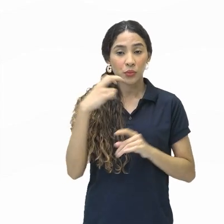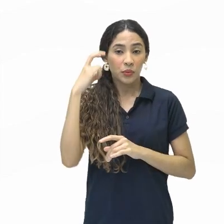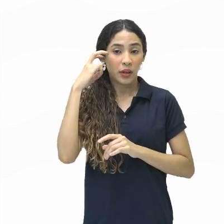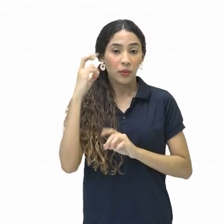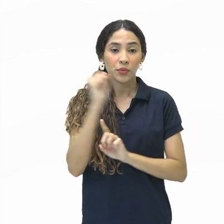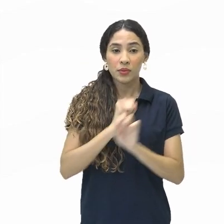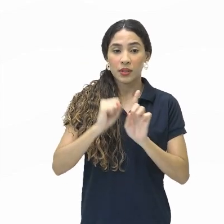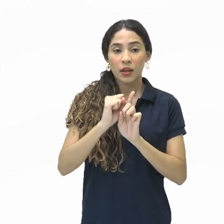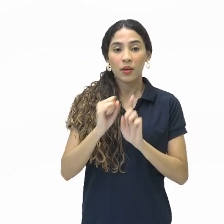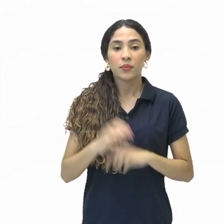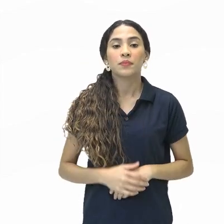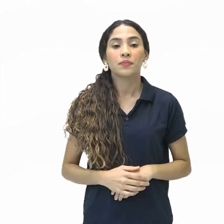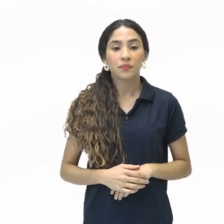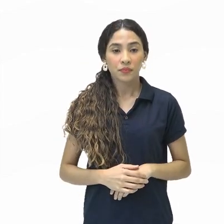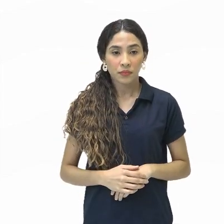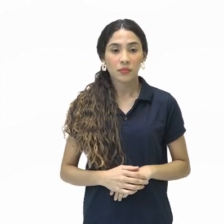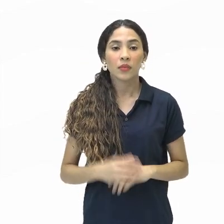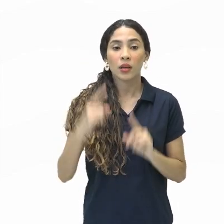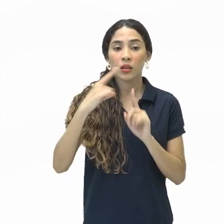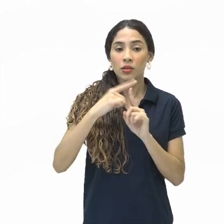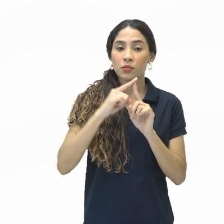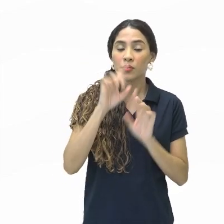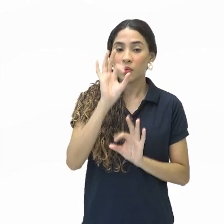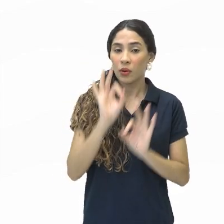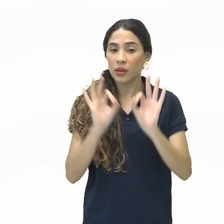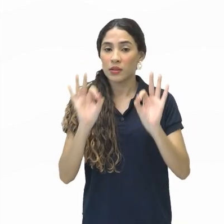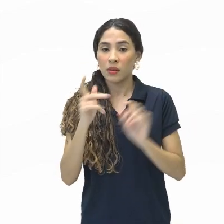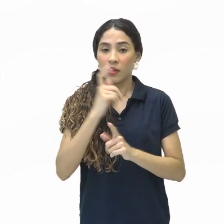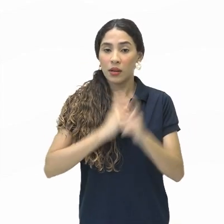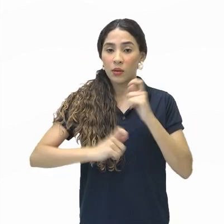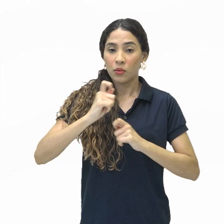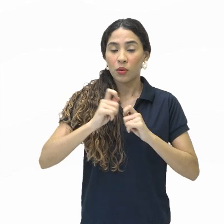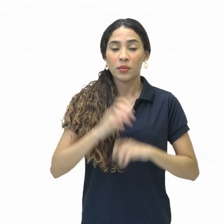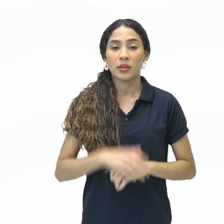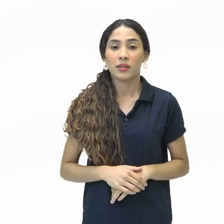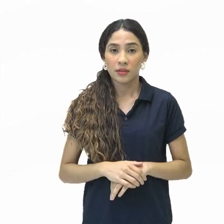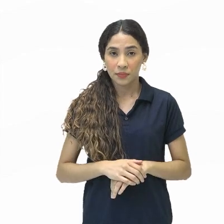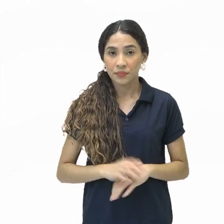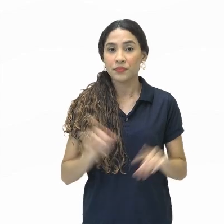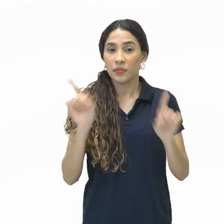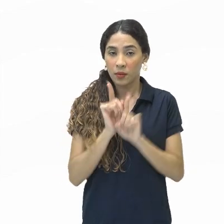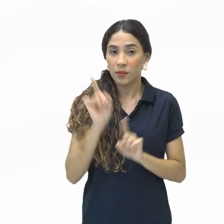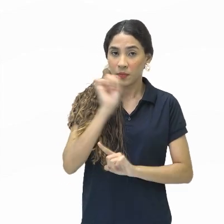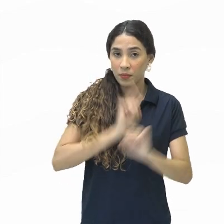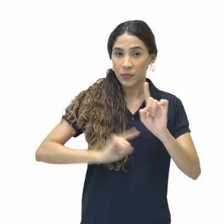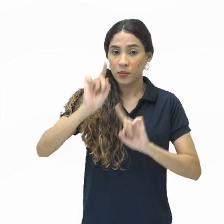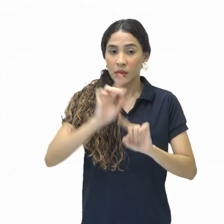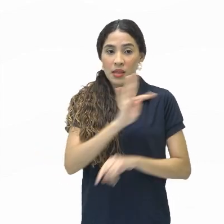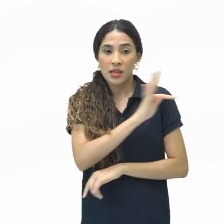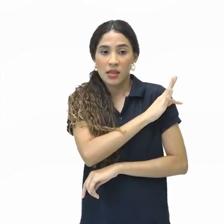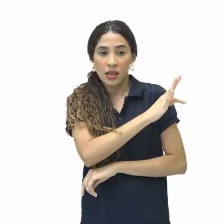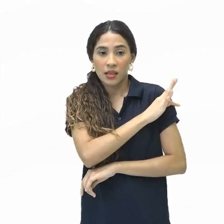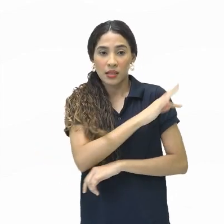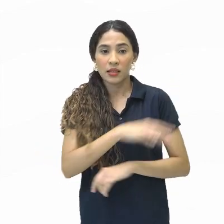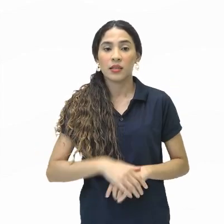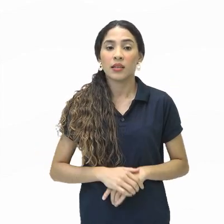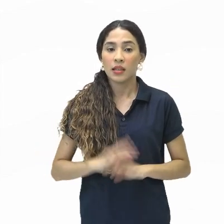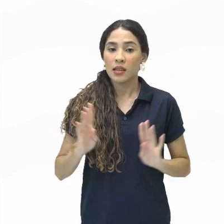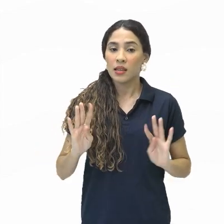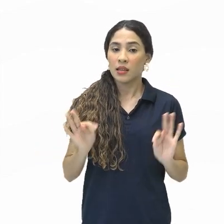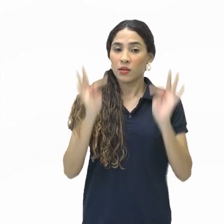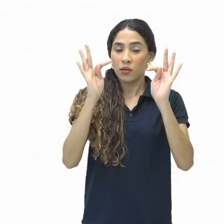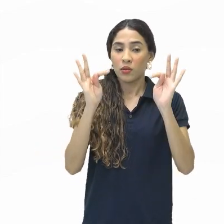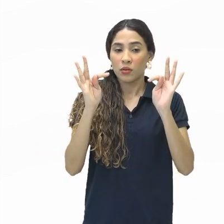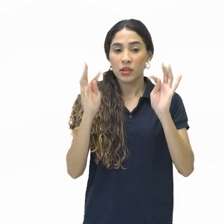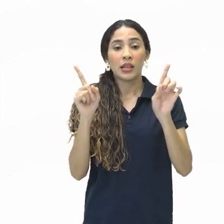culturais e sociais, as formas de organização econômica e transformações técnicas,